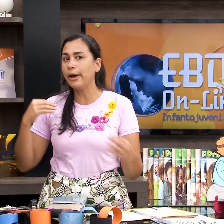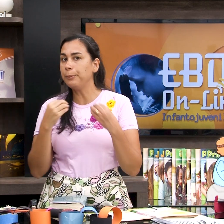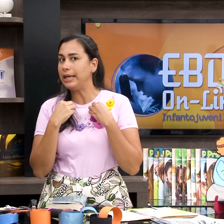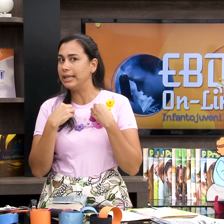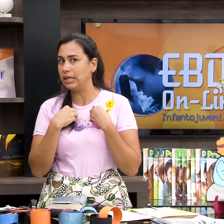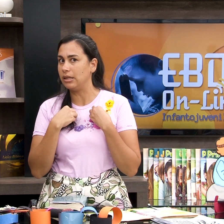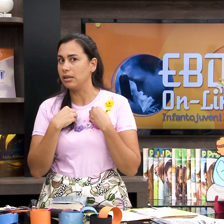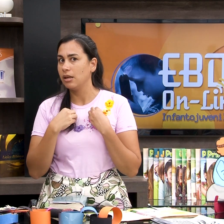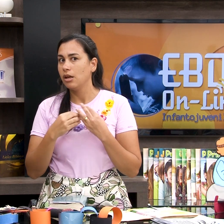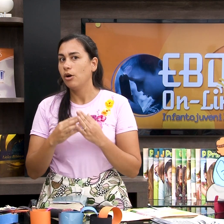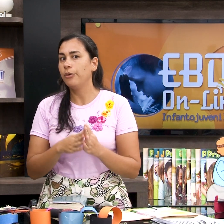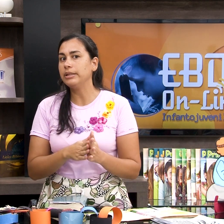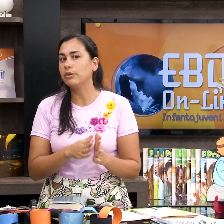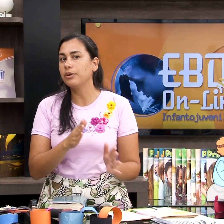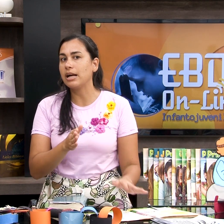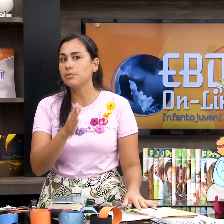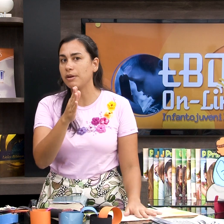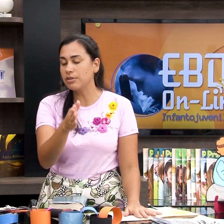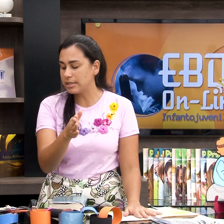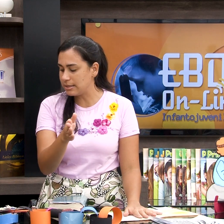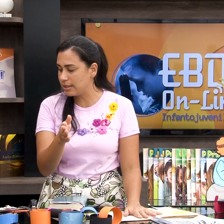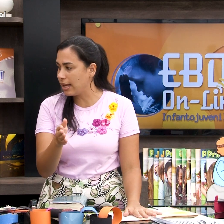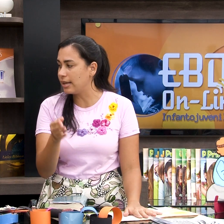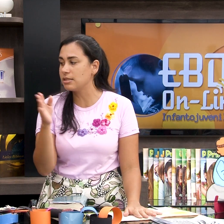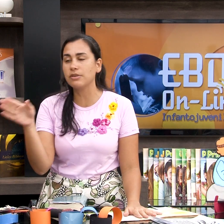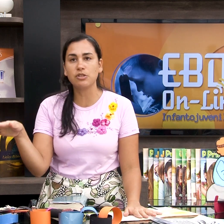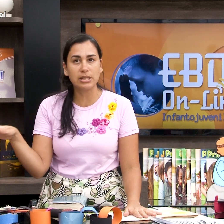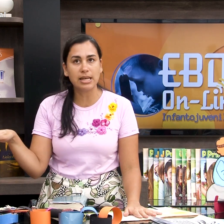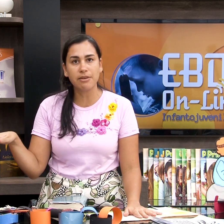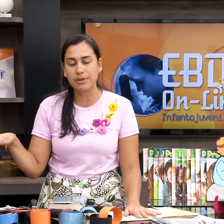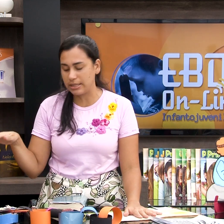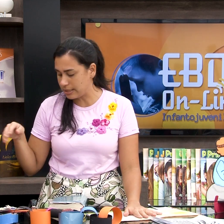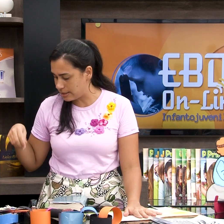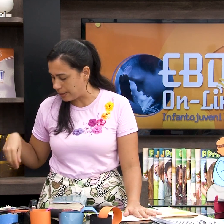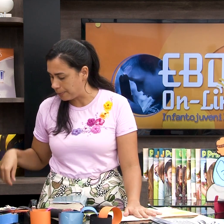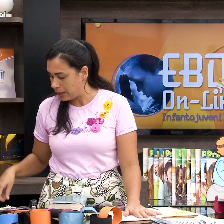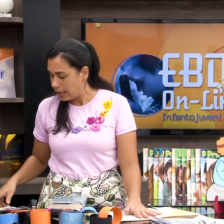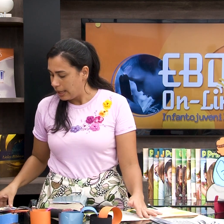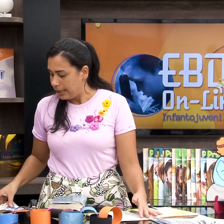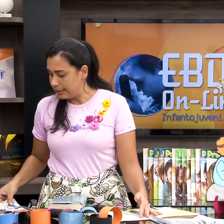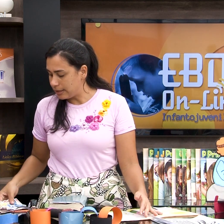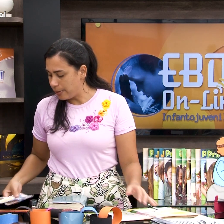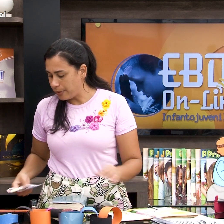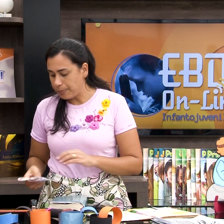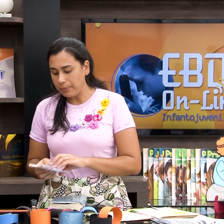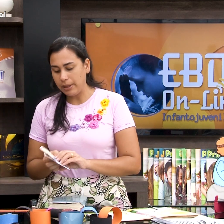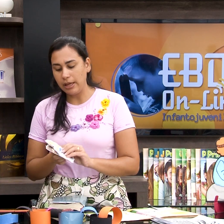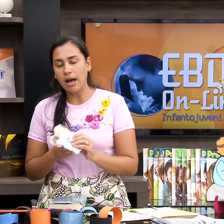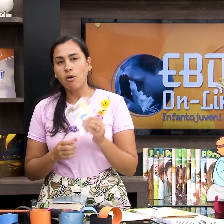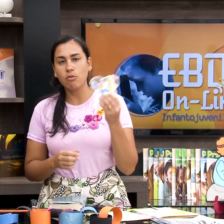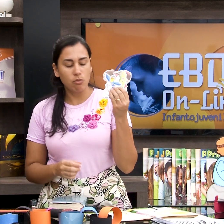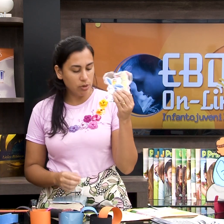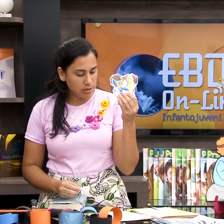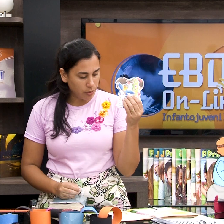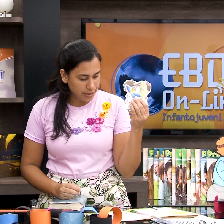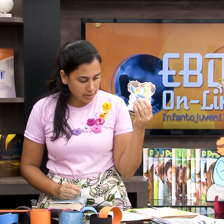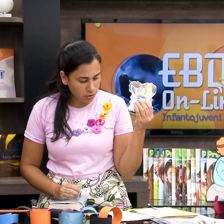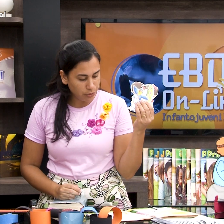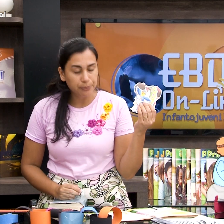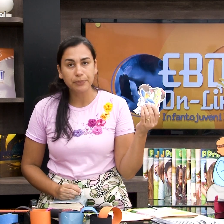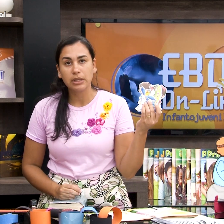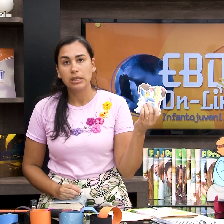pra que eu me guie. Ou então, no caso, pra vocês se guiarem, se vocês quiserem fazer assim. Então, eu imprimi